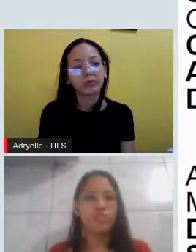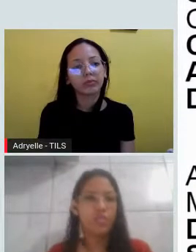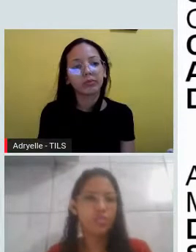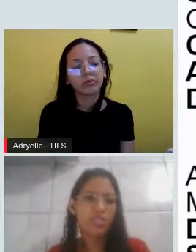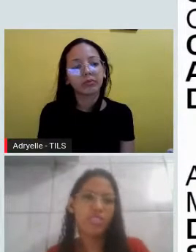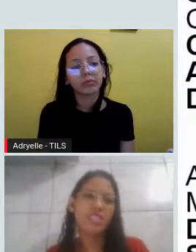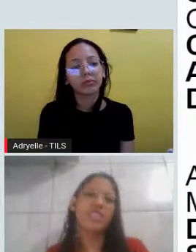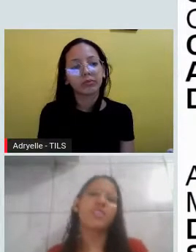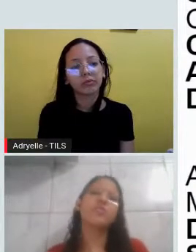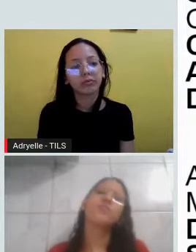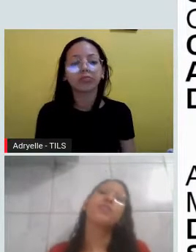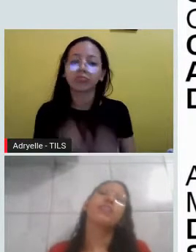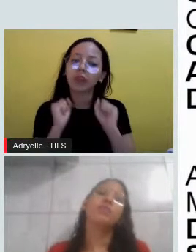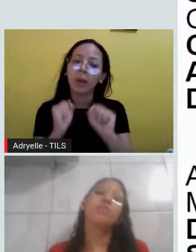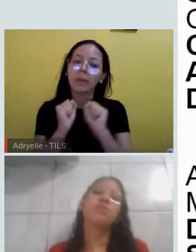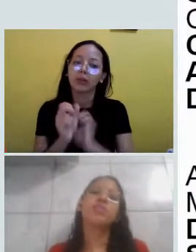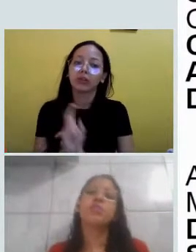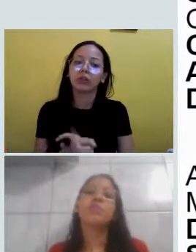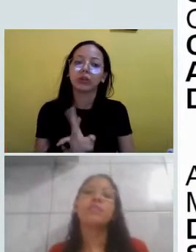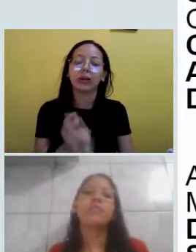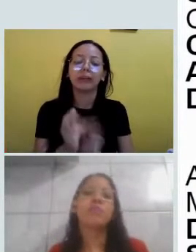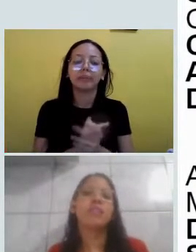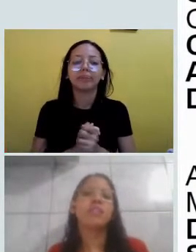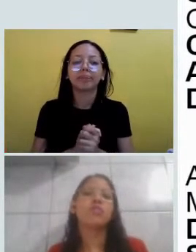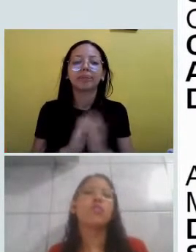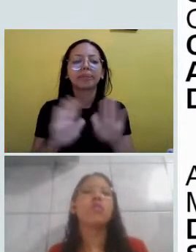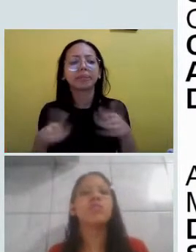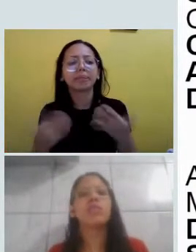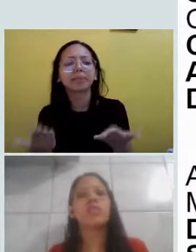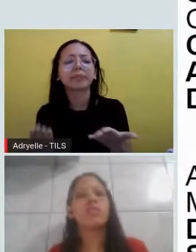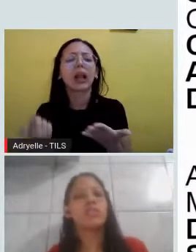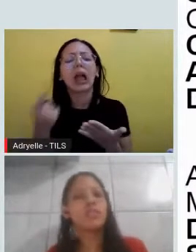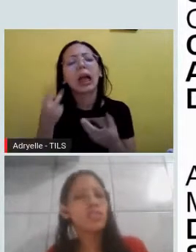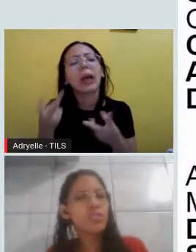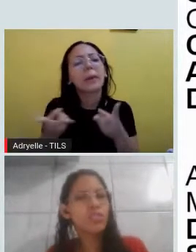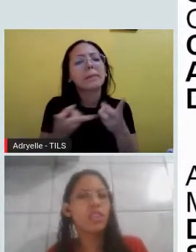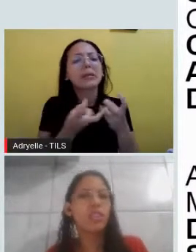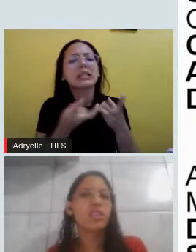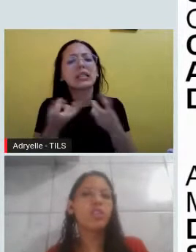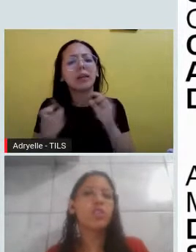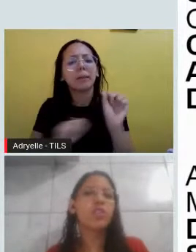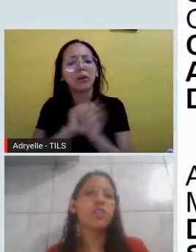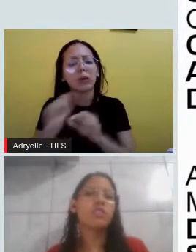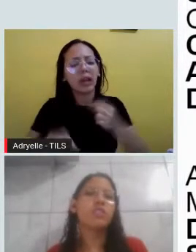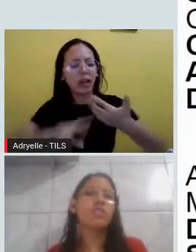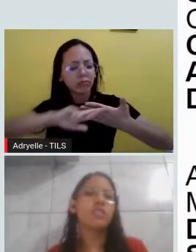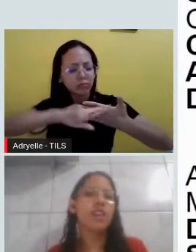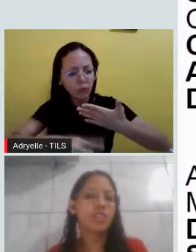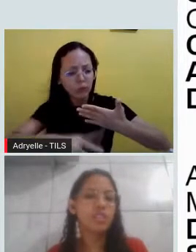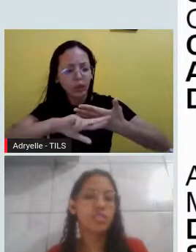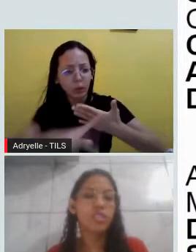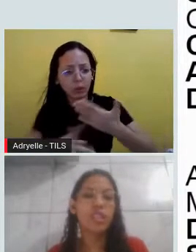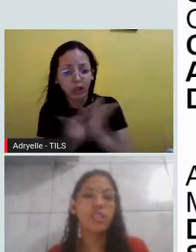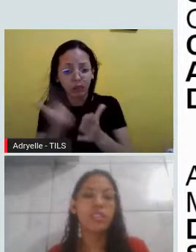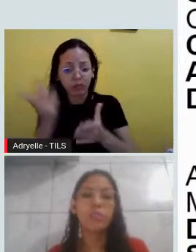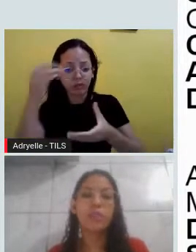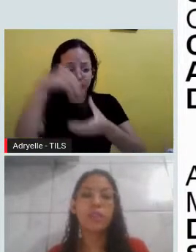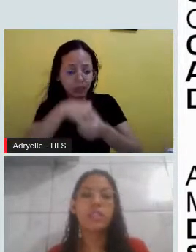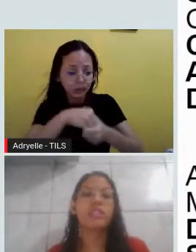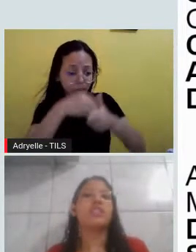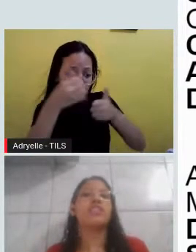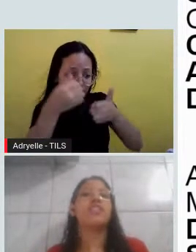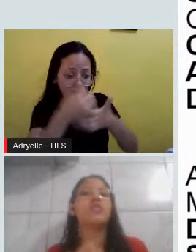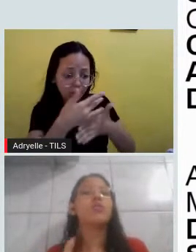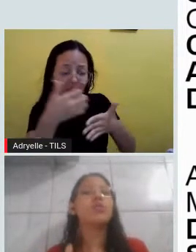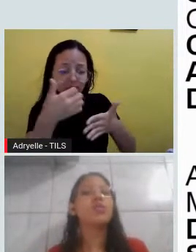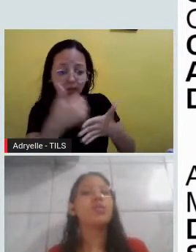A gente vai continuar, certo? Depois da gente perceber essas consequências que ocorreram nas cidades,